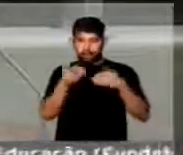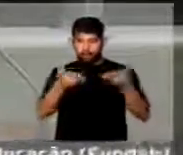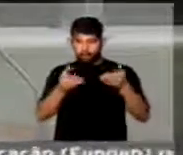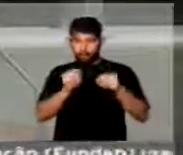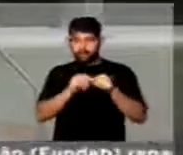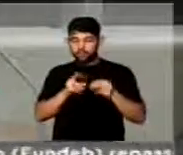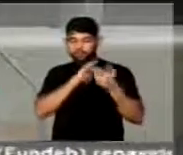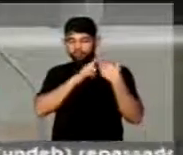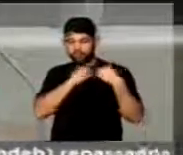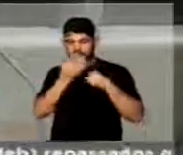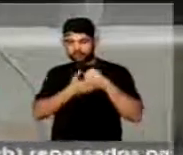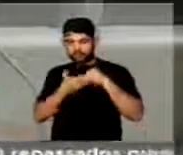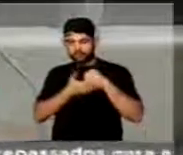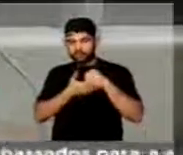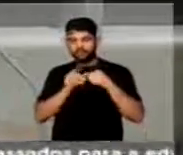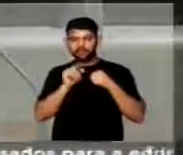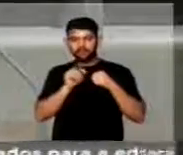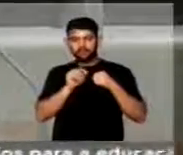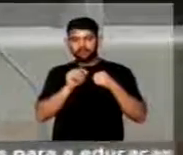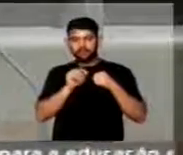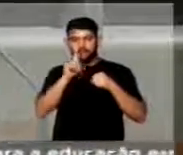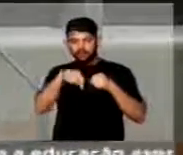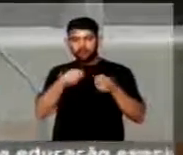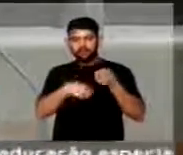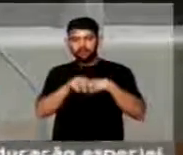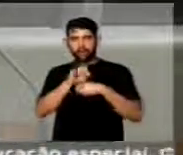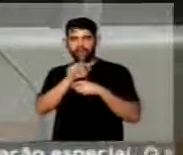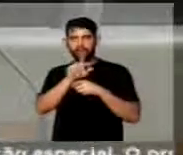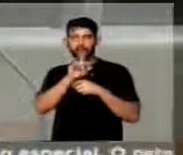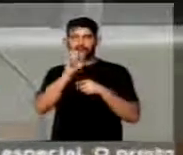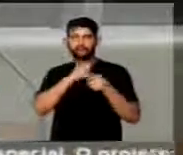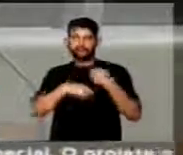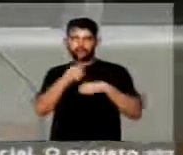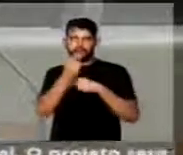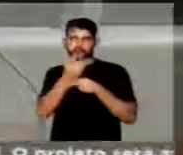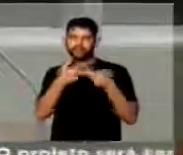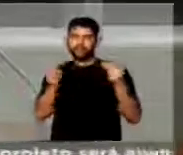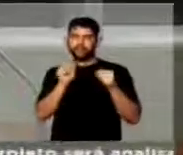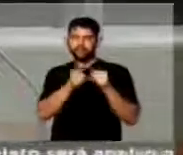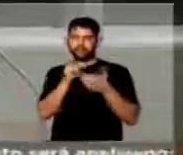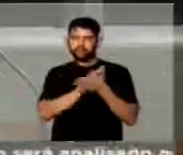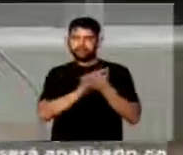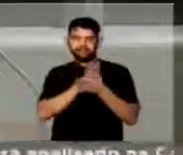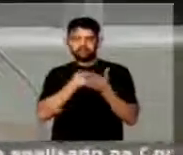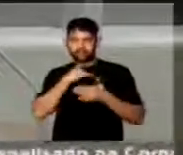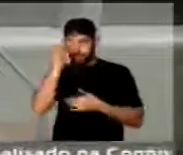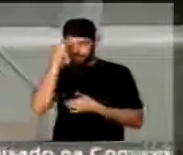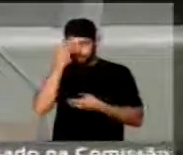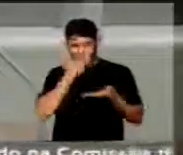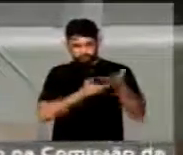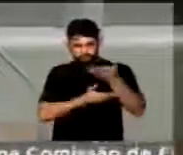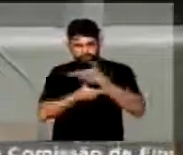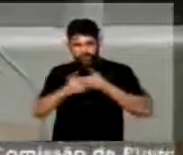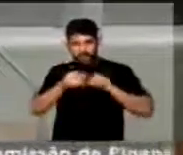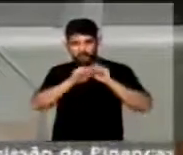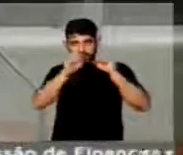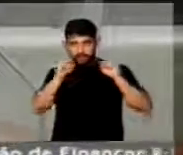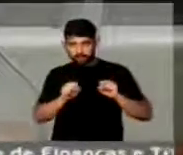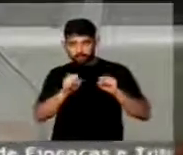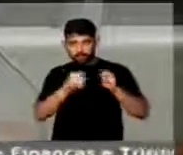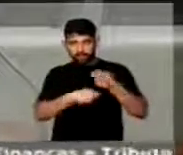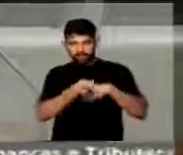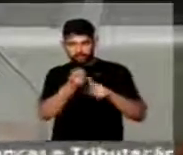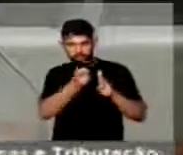hoje, fundamentalmente, é o capital financeiro. Quem não entendeu o mecanismo da